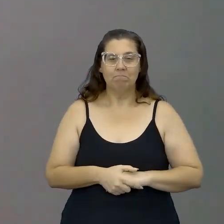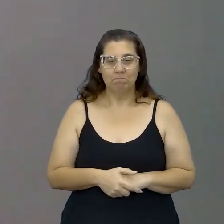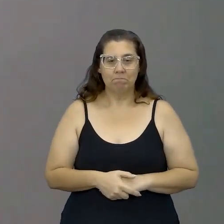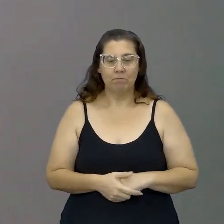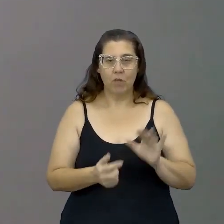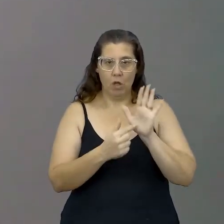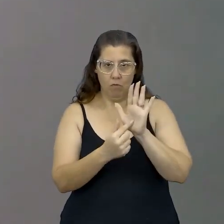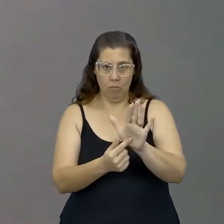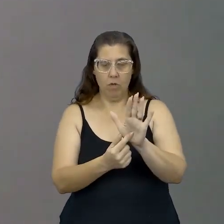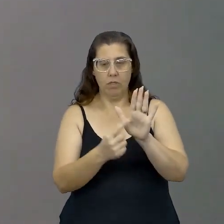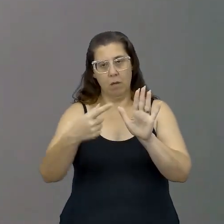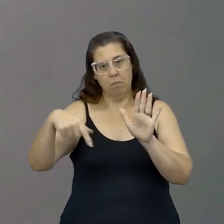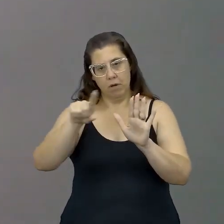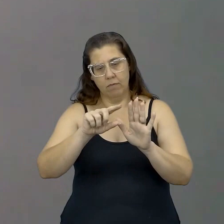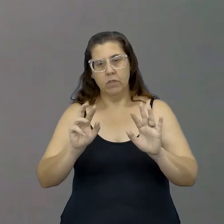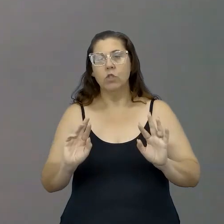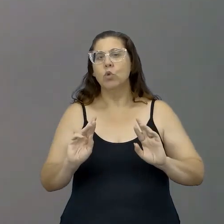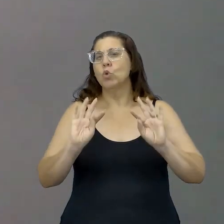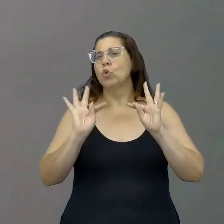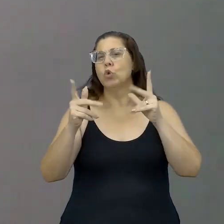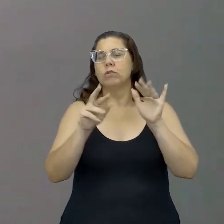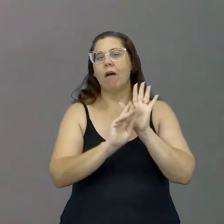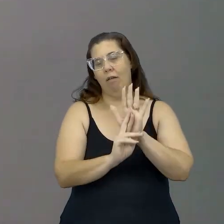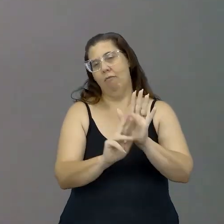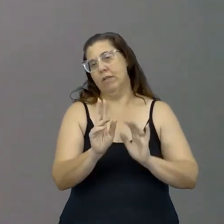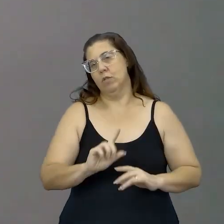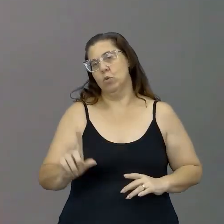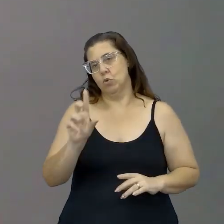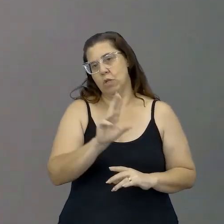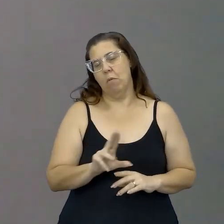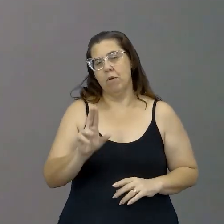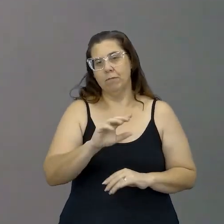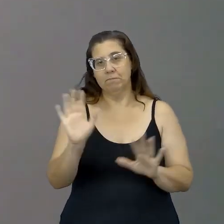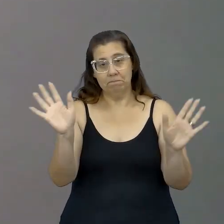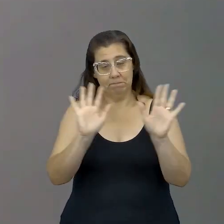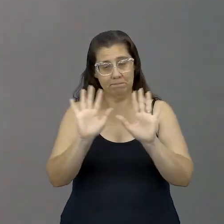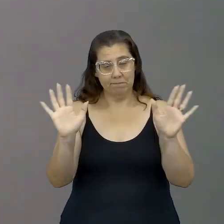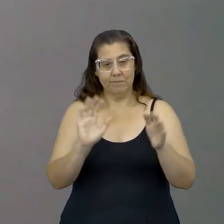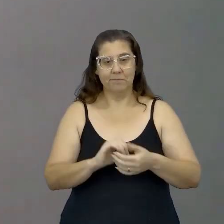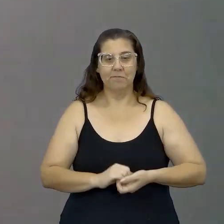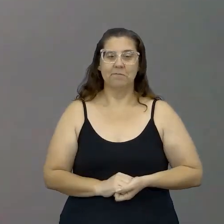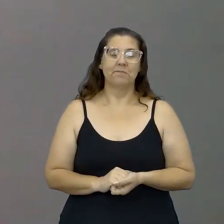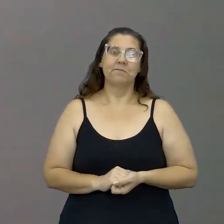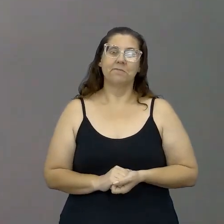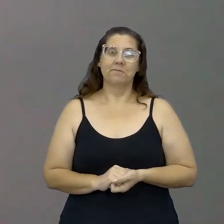tá? Vou compartilhar então com vocês as referências que nós utilizamos. Até mais.